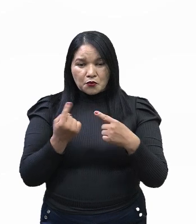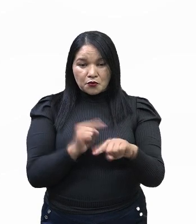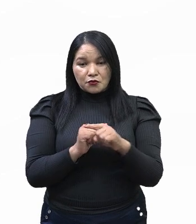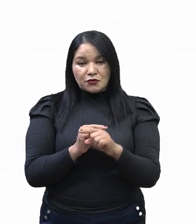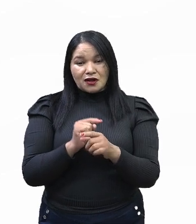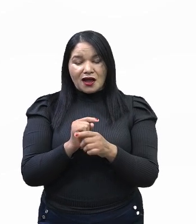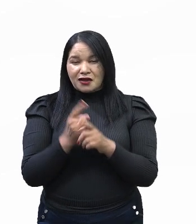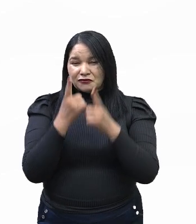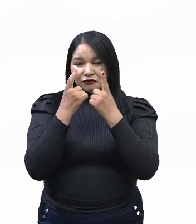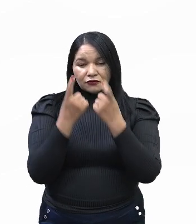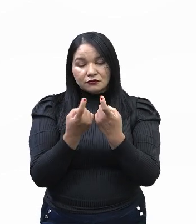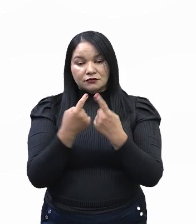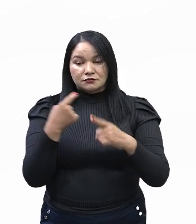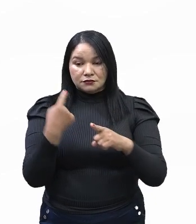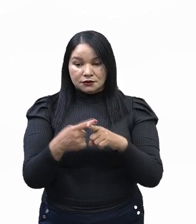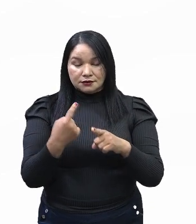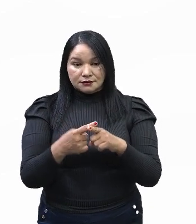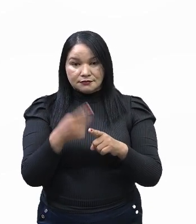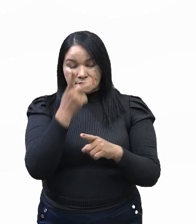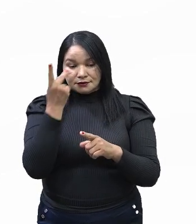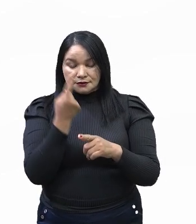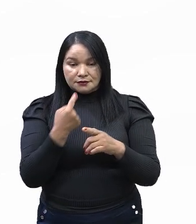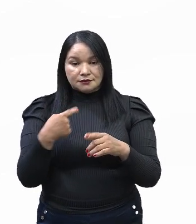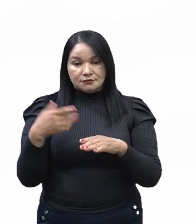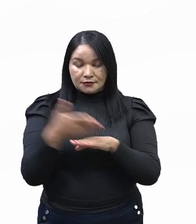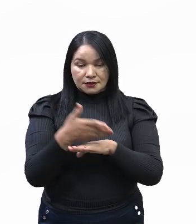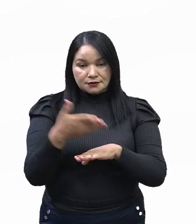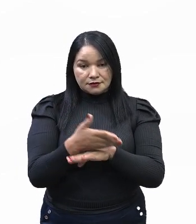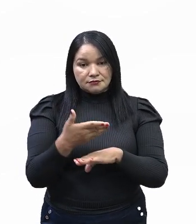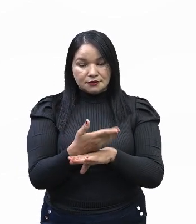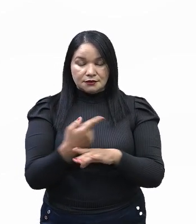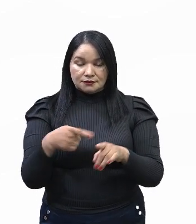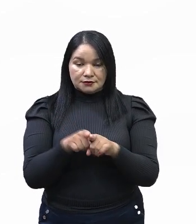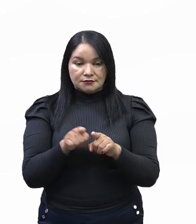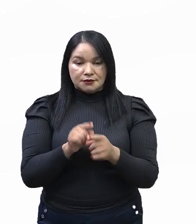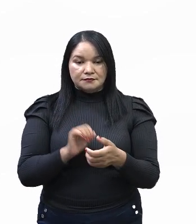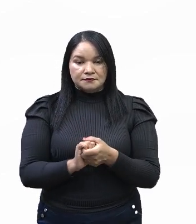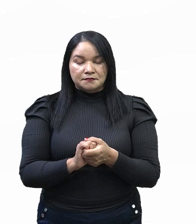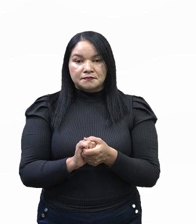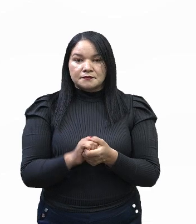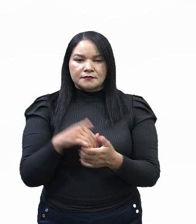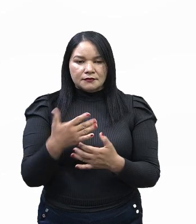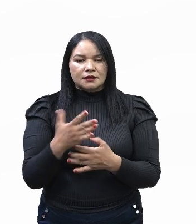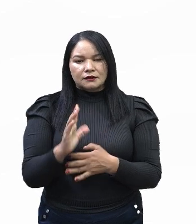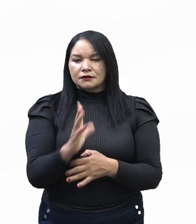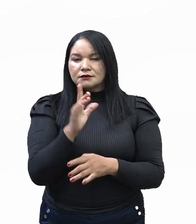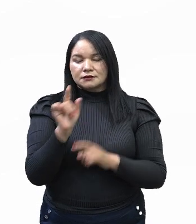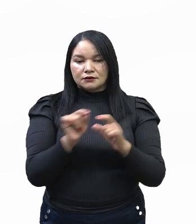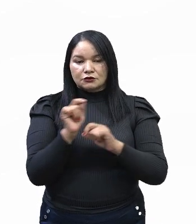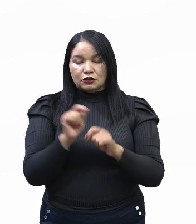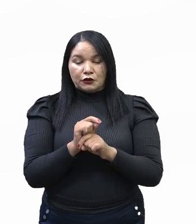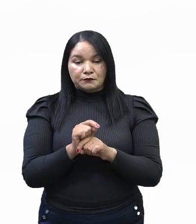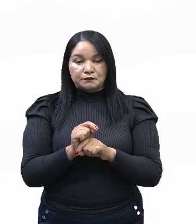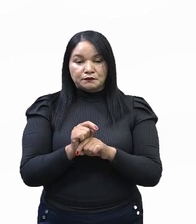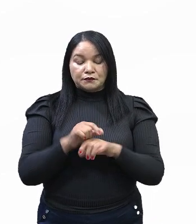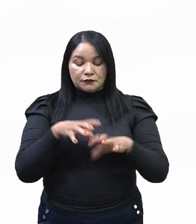seus membros. Então, apesar dessa repressão, o movimento deixou um